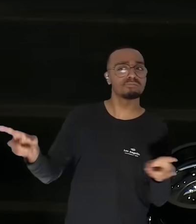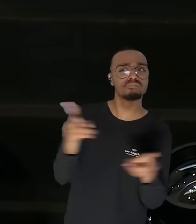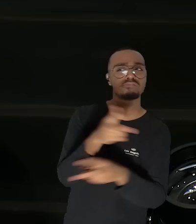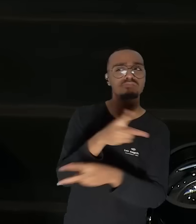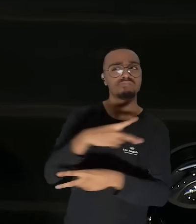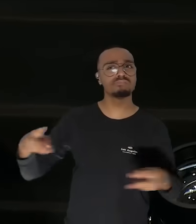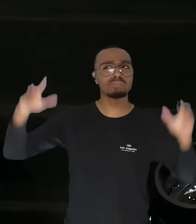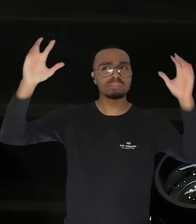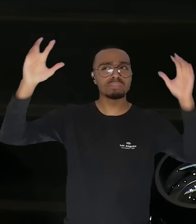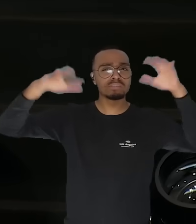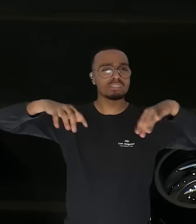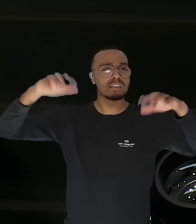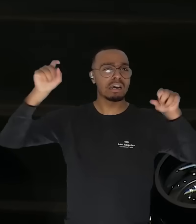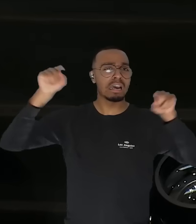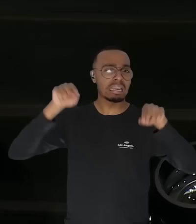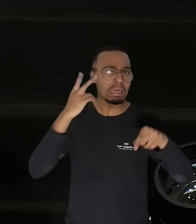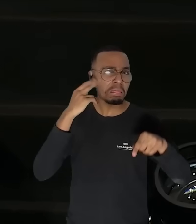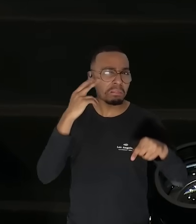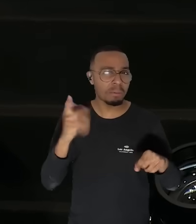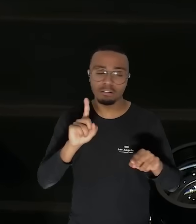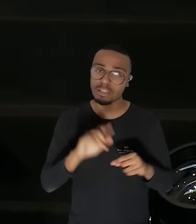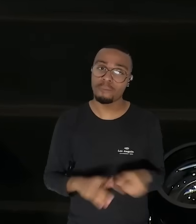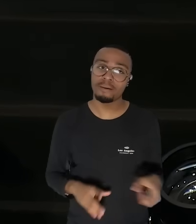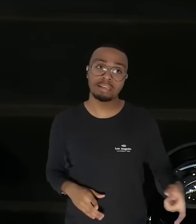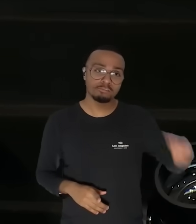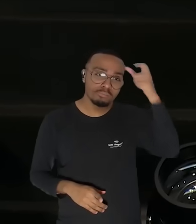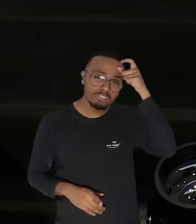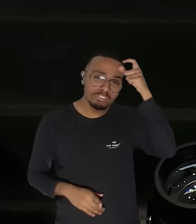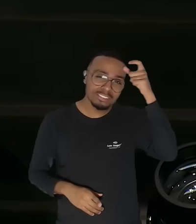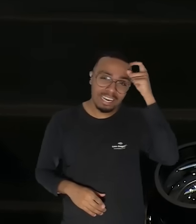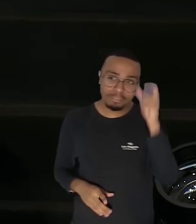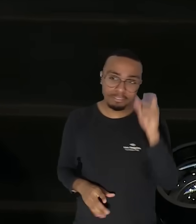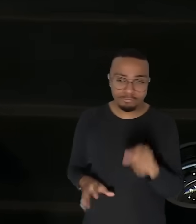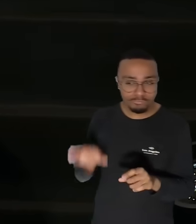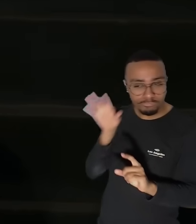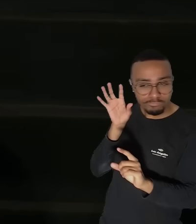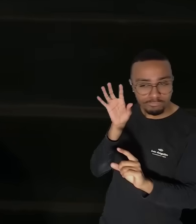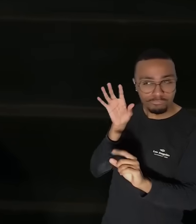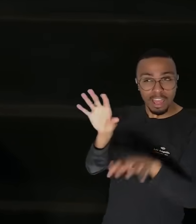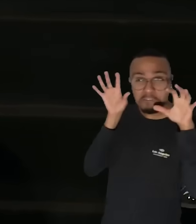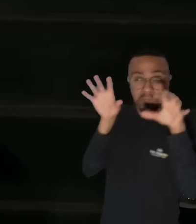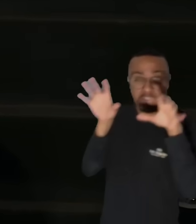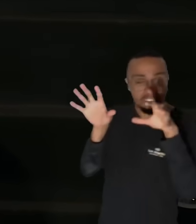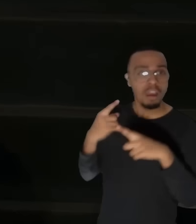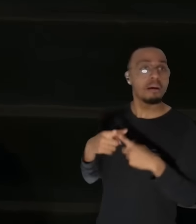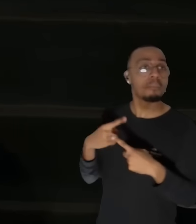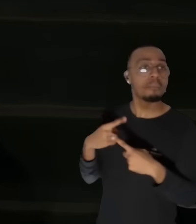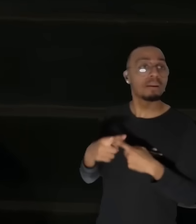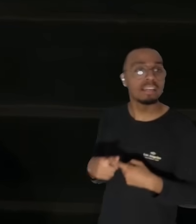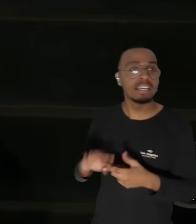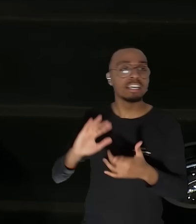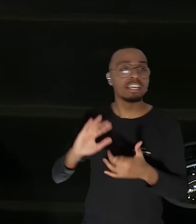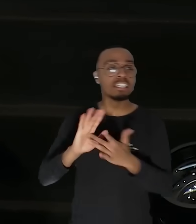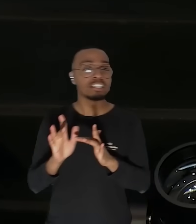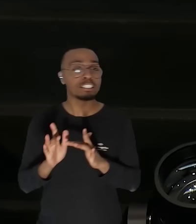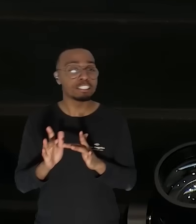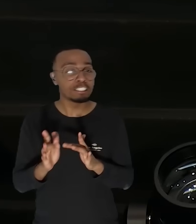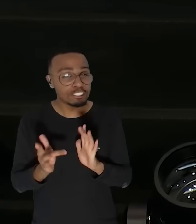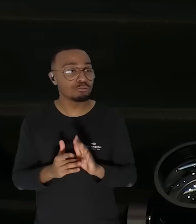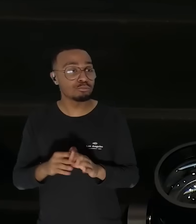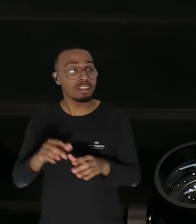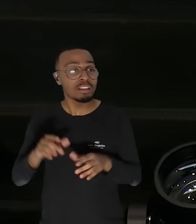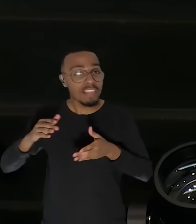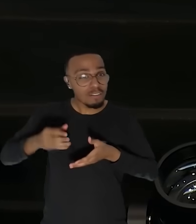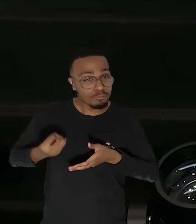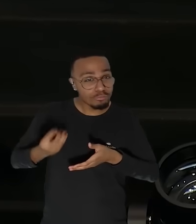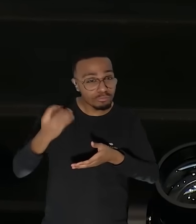E quanto maior o propósito, maior a retaliação. Jesus sabe o que Deus está o diabo sabe o